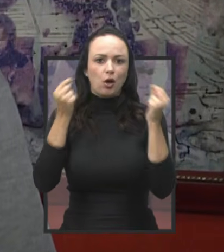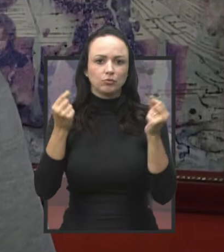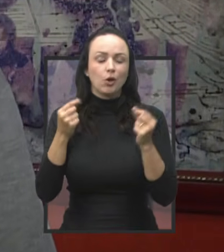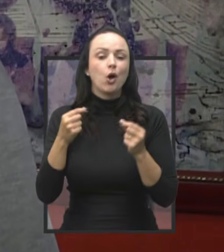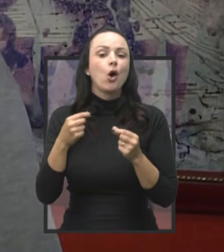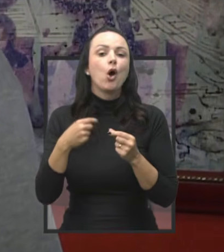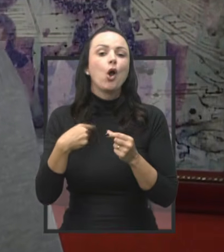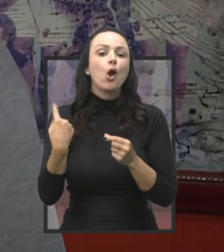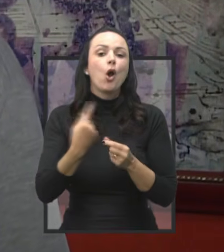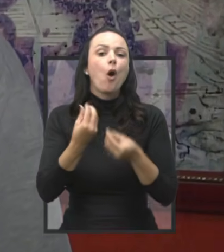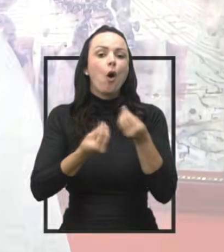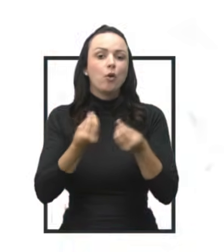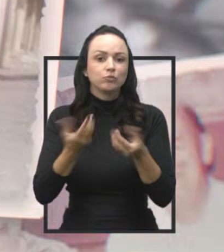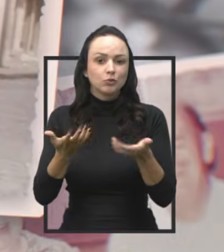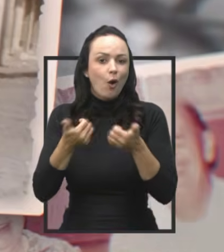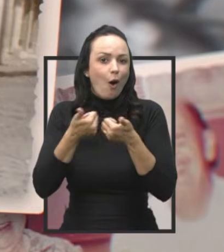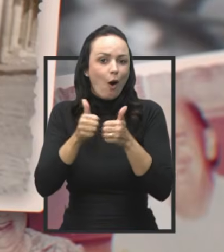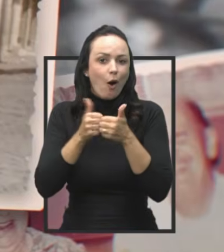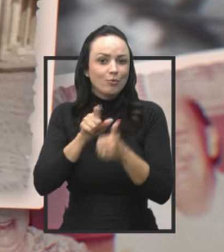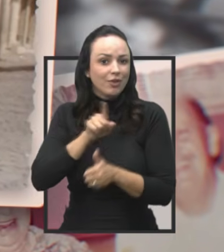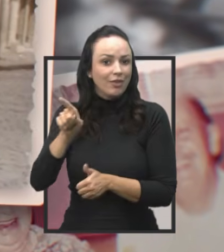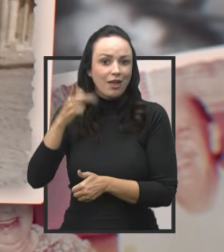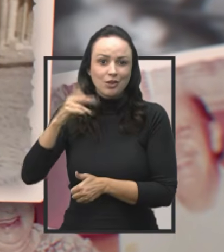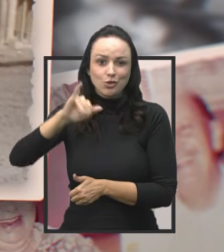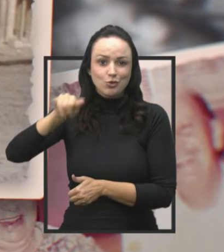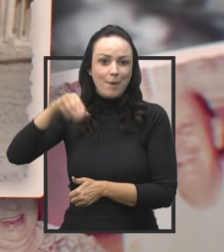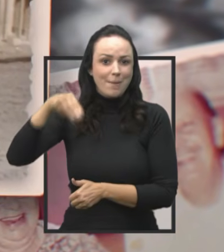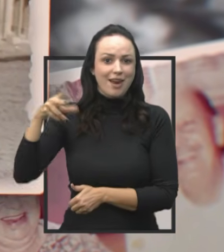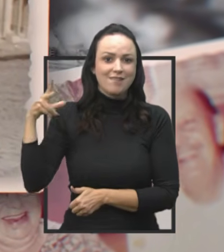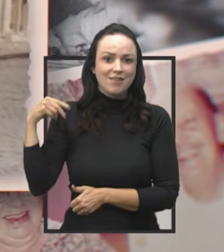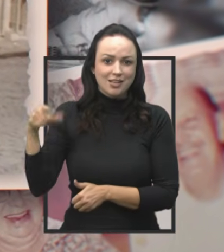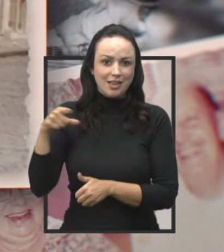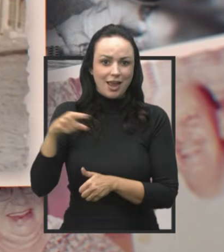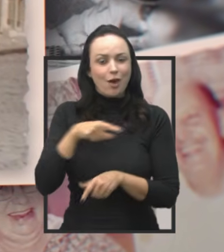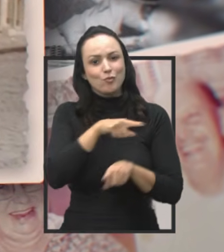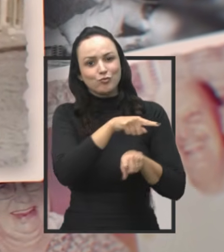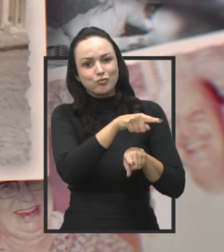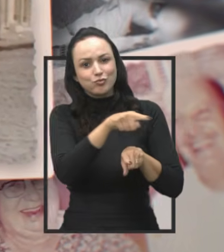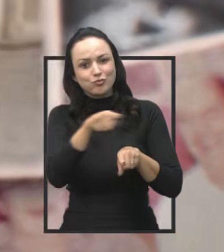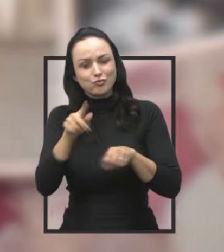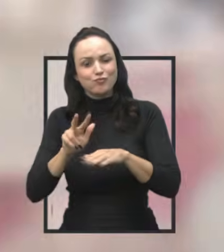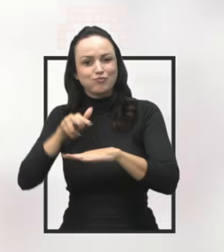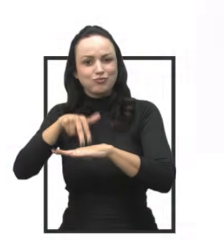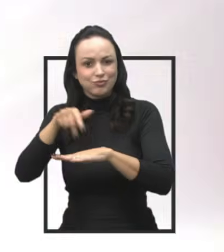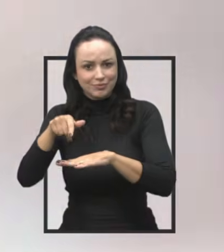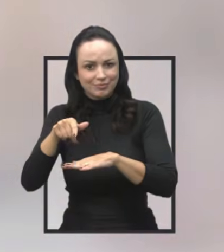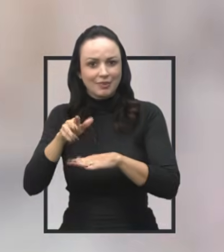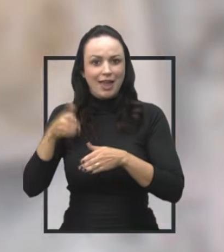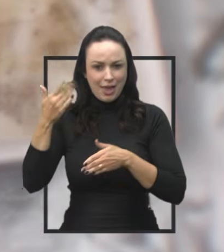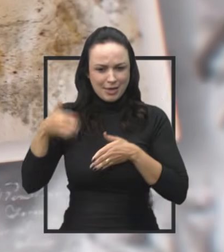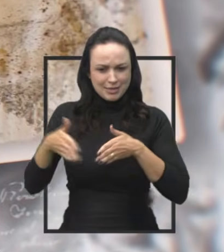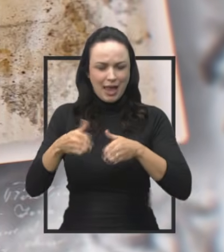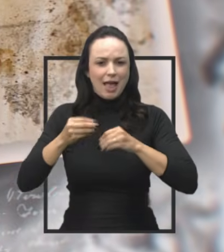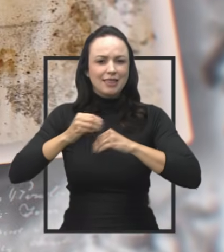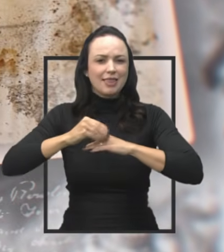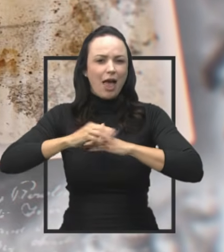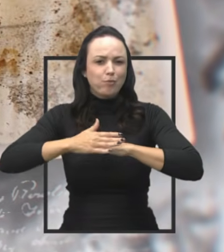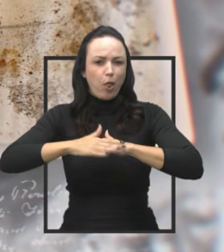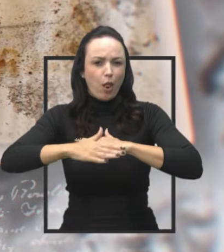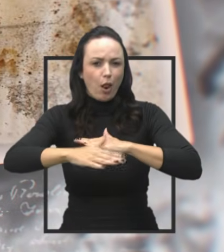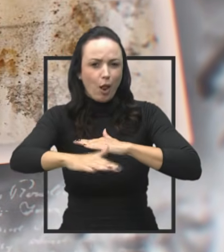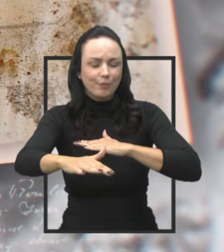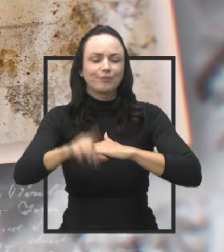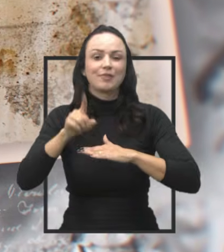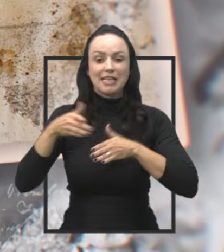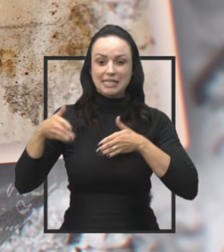então a condução nossa era o ônibus do Zé Maria Verdini que passava aí. Ainda era estrada de terra, né? Era uma